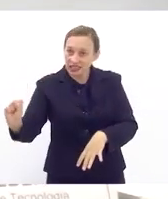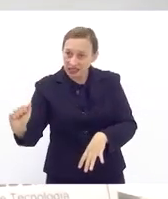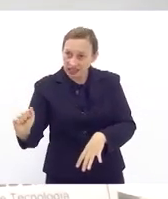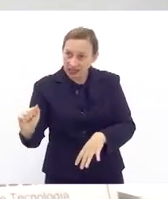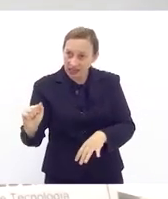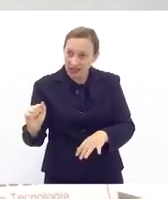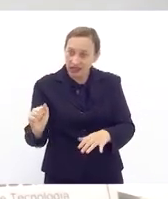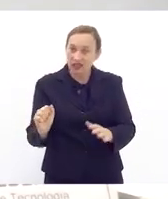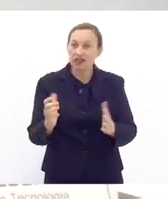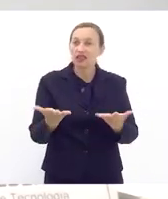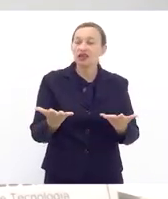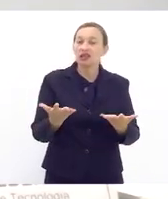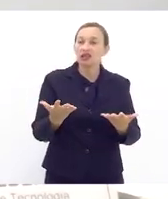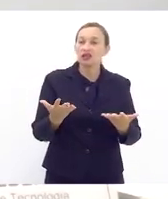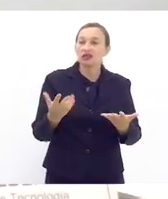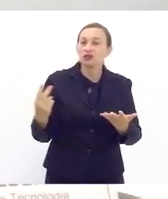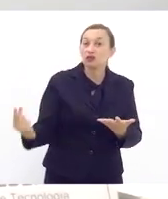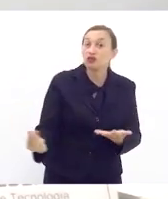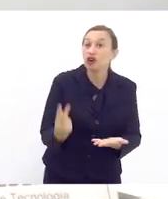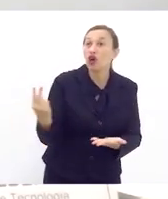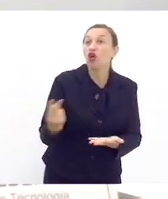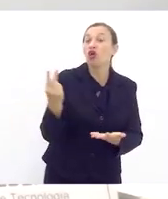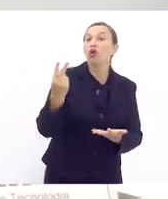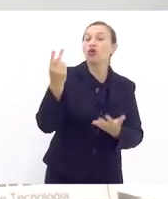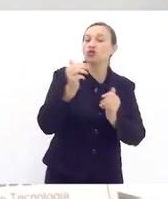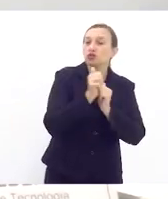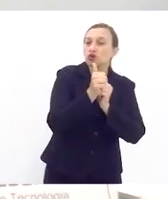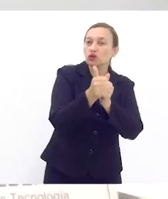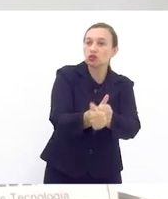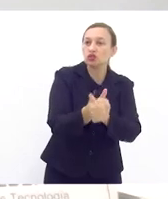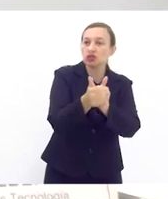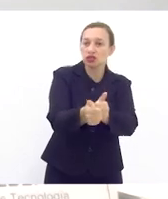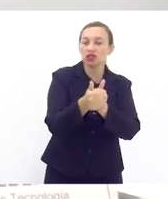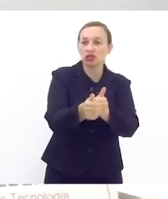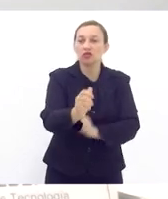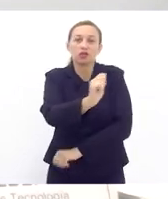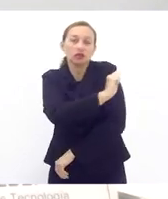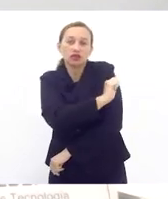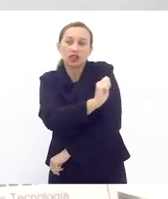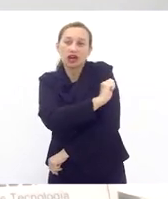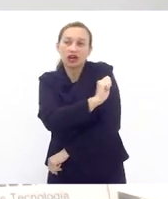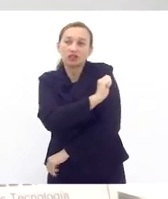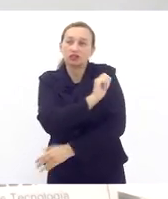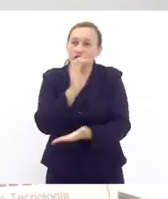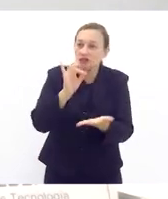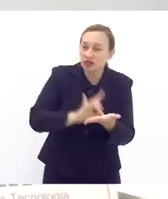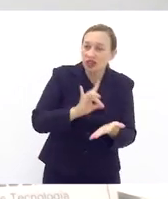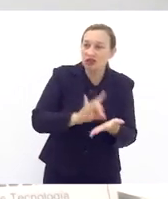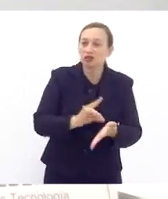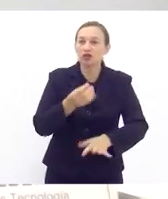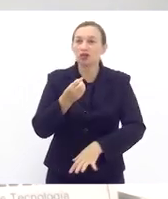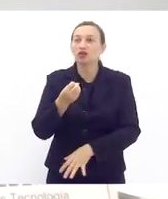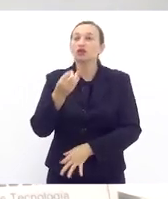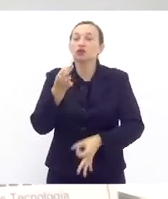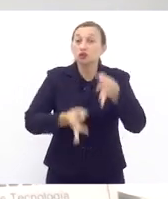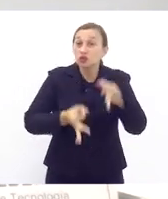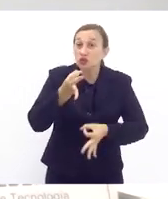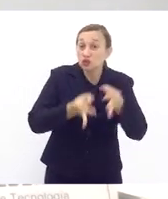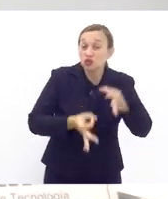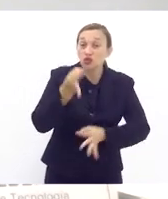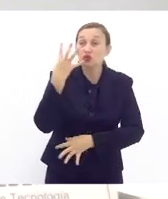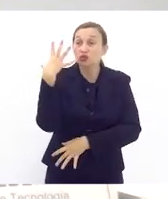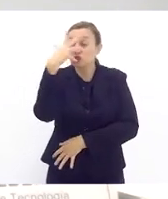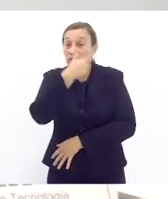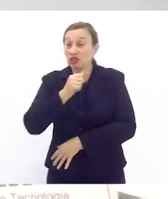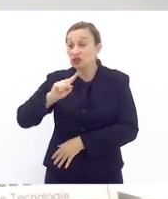alicerçada sobre as virtudes conduzindo os alunos para contemplação da Verdade do Belo do justo